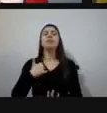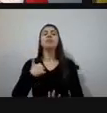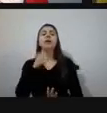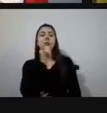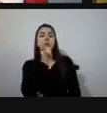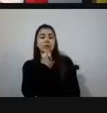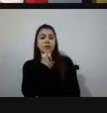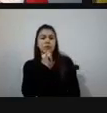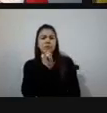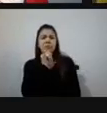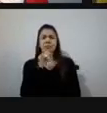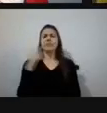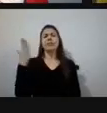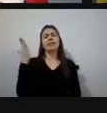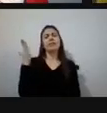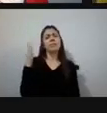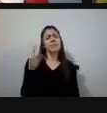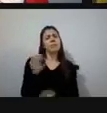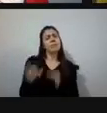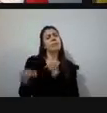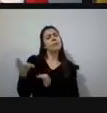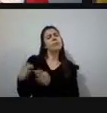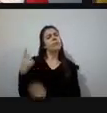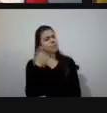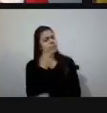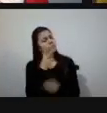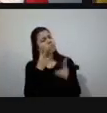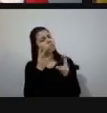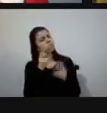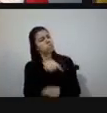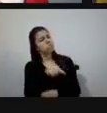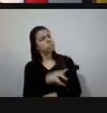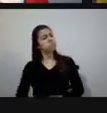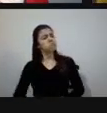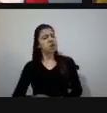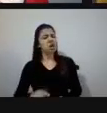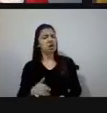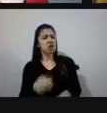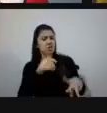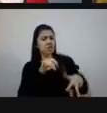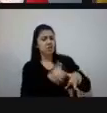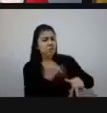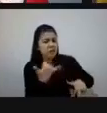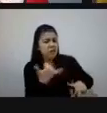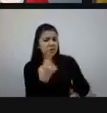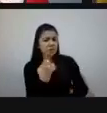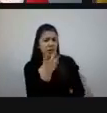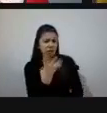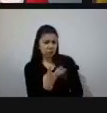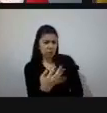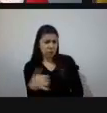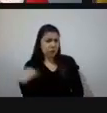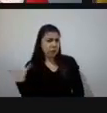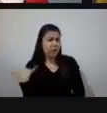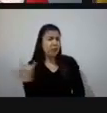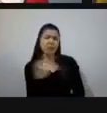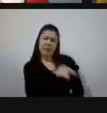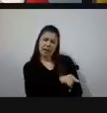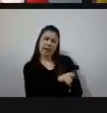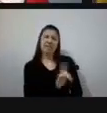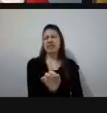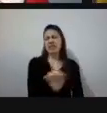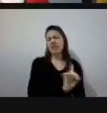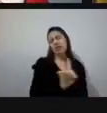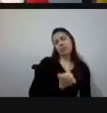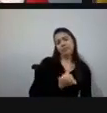anos insinuou para o professor, provocou, forçou a relação sexual e etc, né? A gente sabe que é